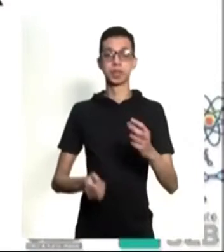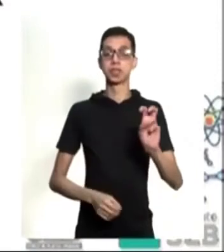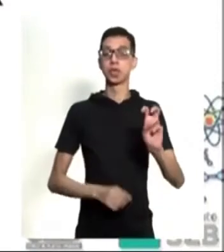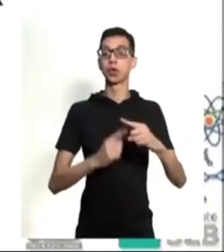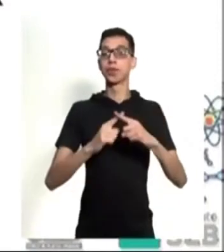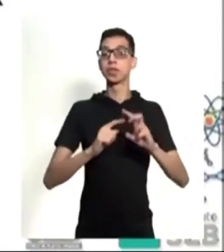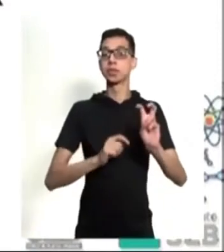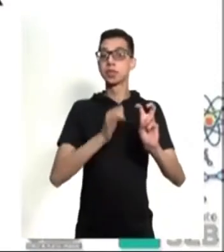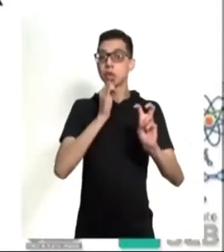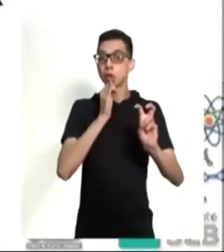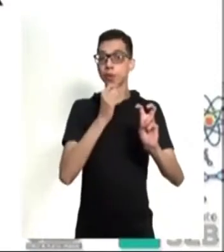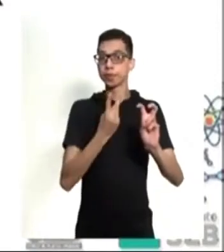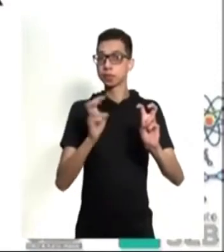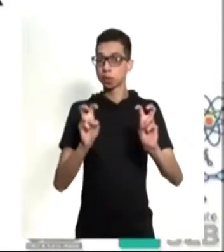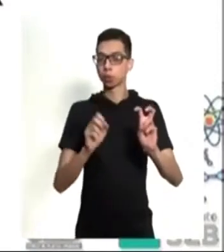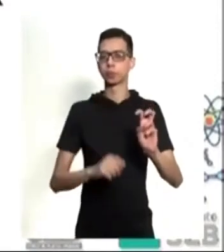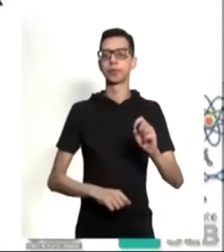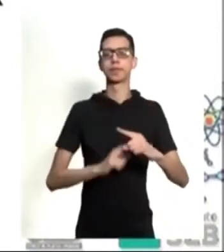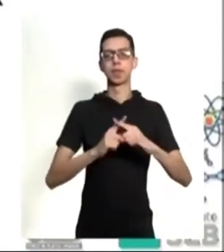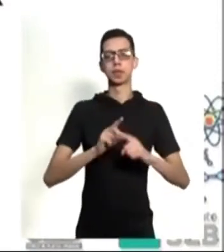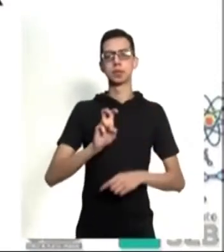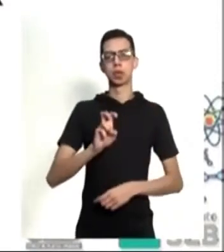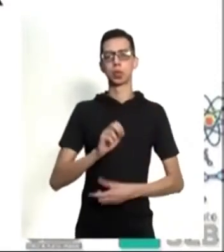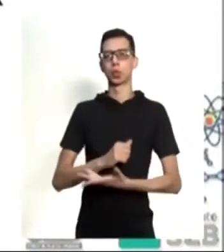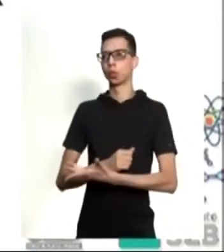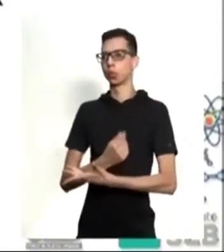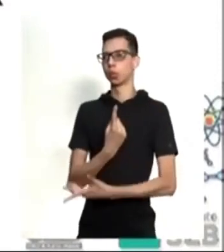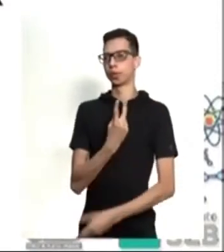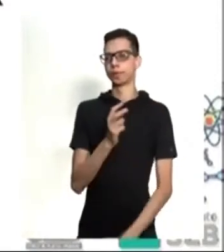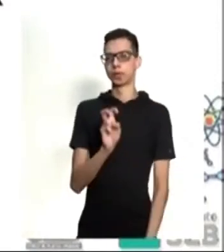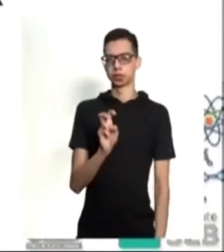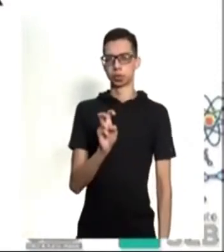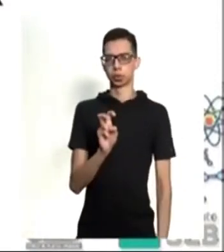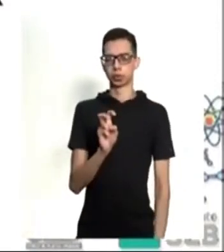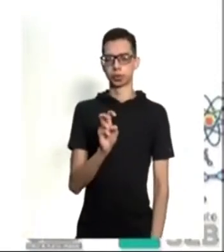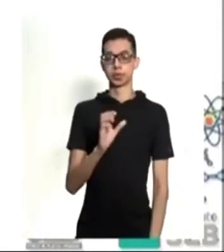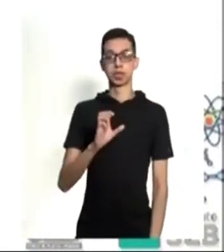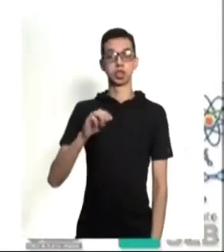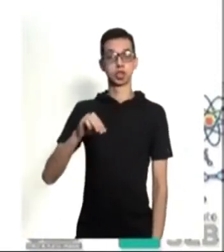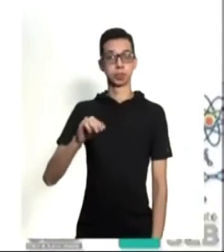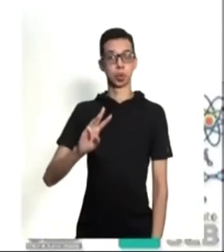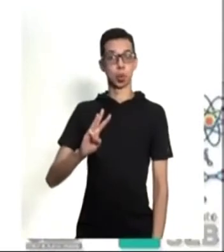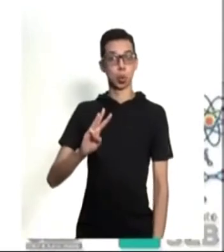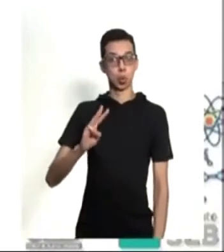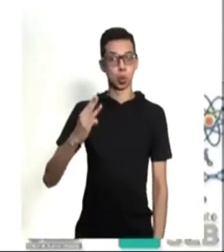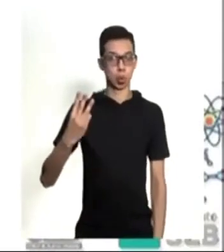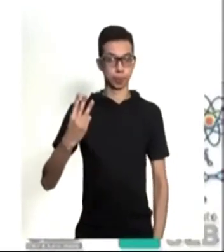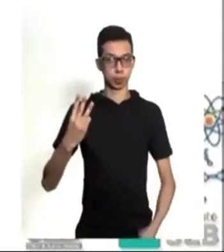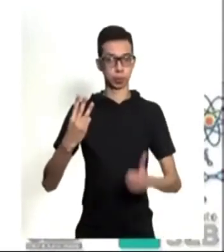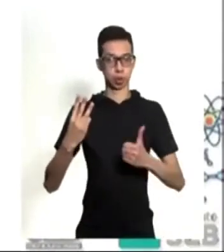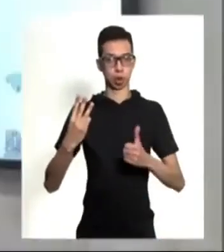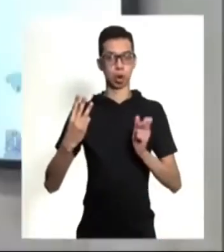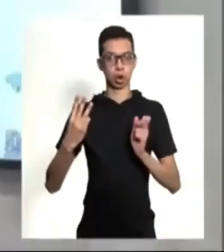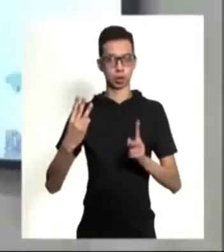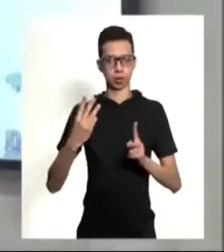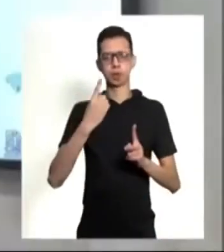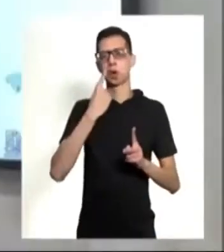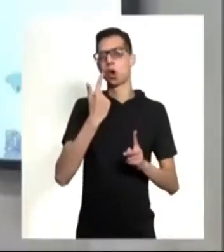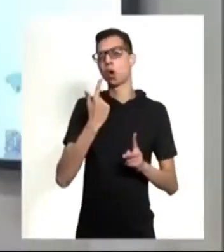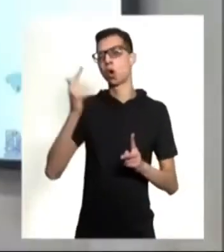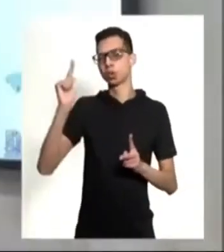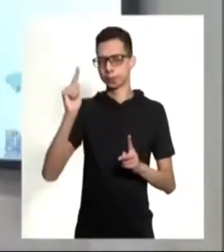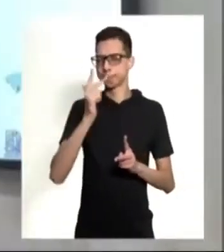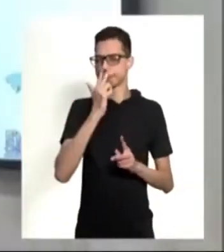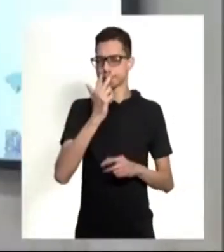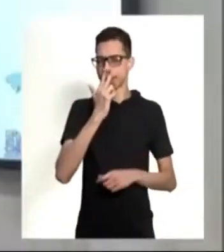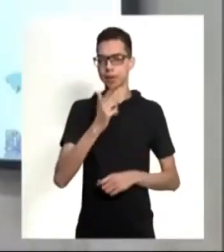25. Vezes 5, 125 centímetros cúbicos. Tá? Pois uma outra questão bastante parecida.